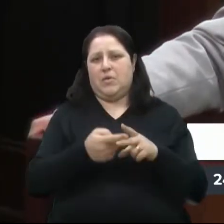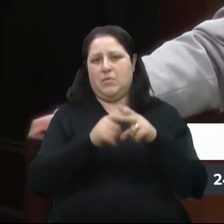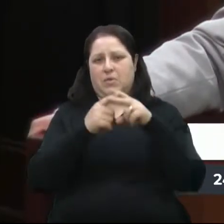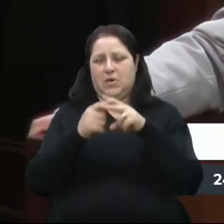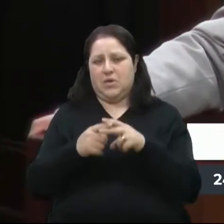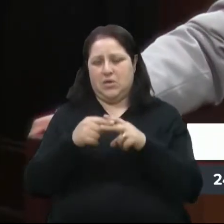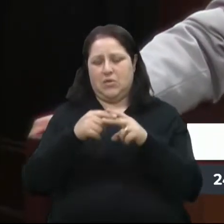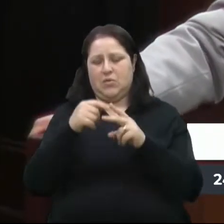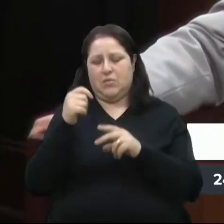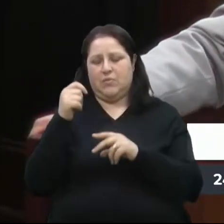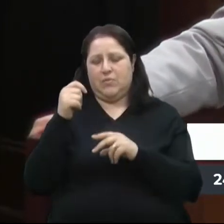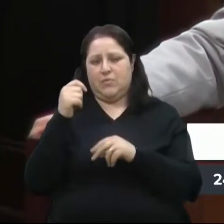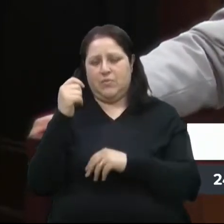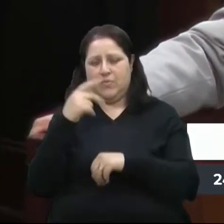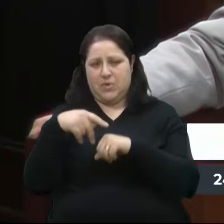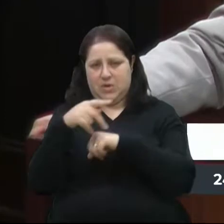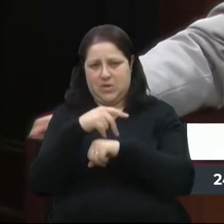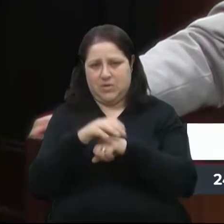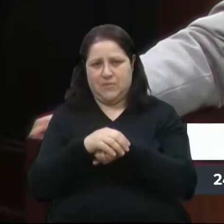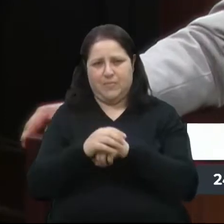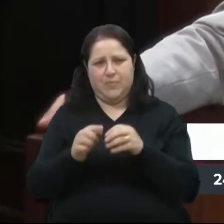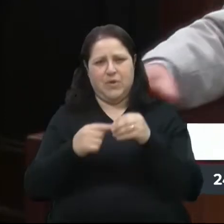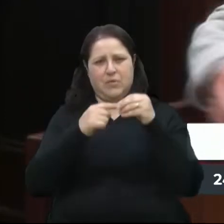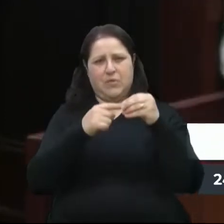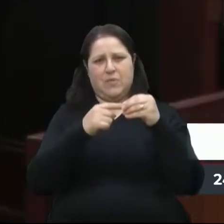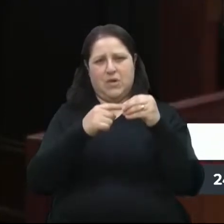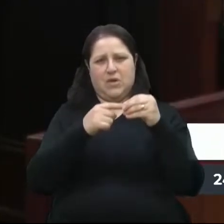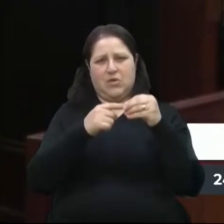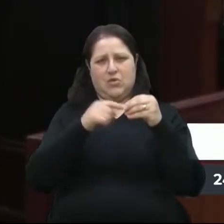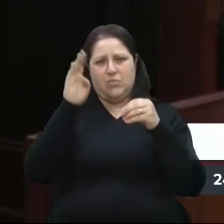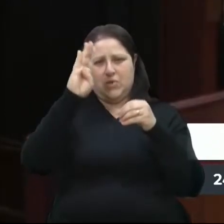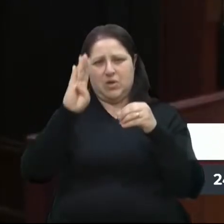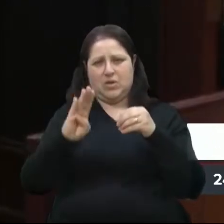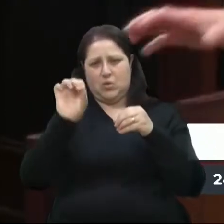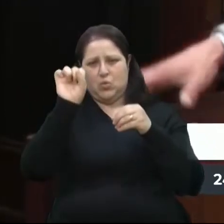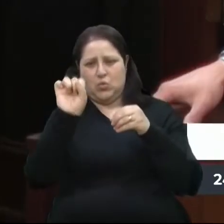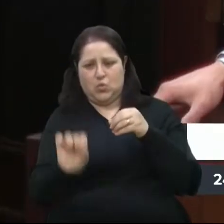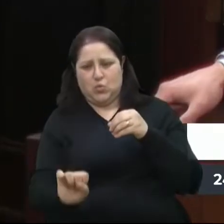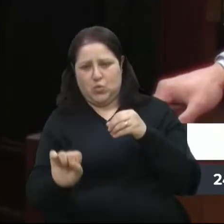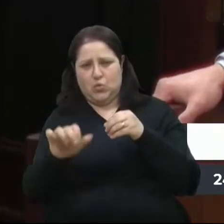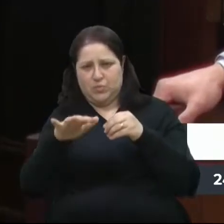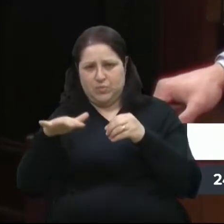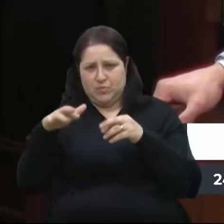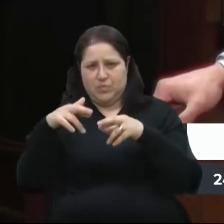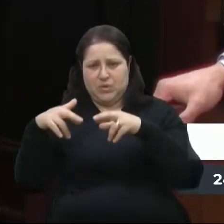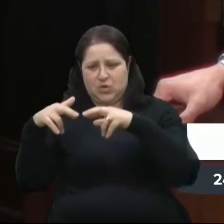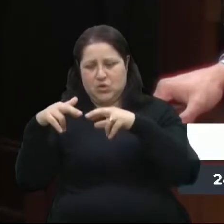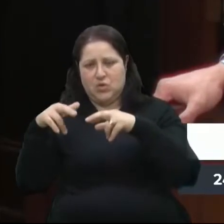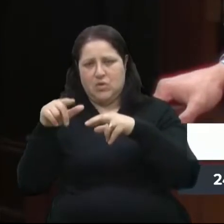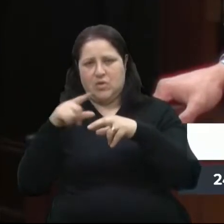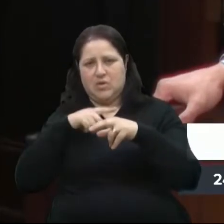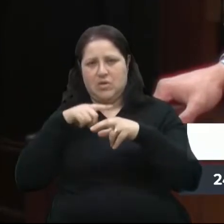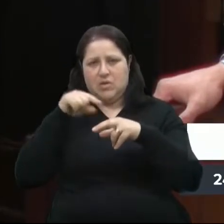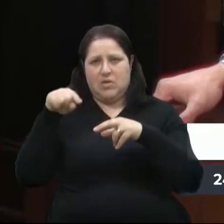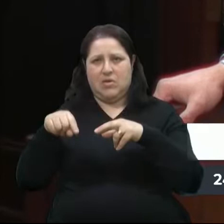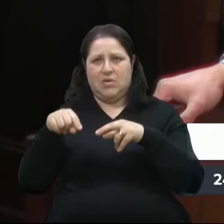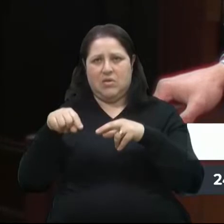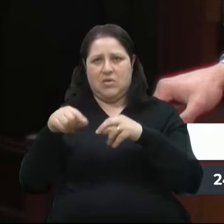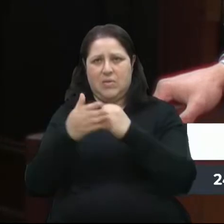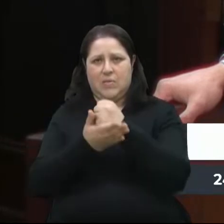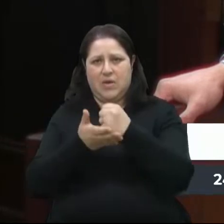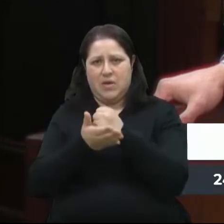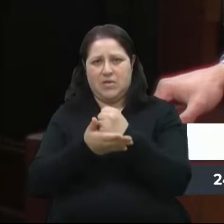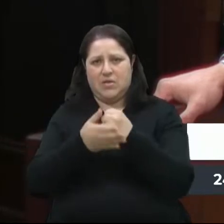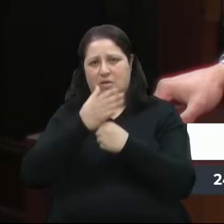sul, e principalmente nessas bases, nós estamos esquecendo